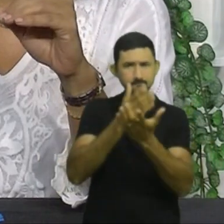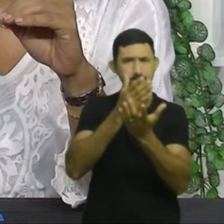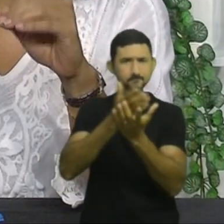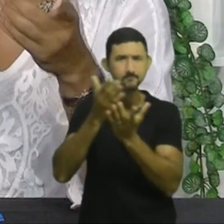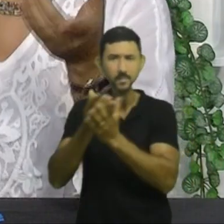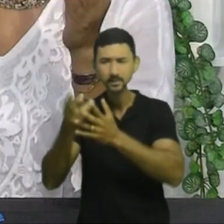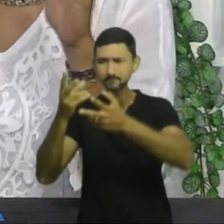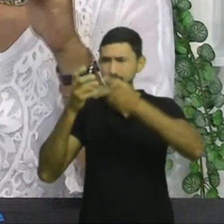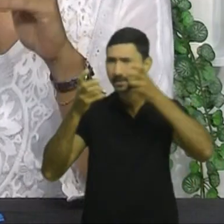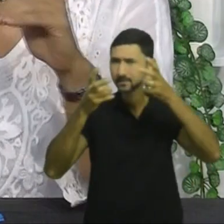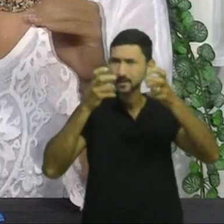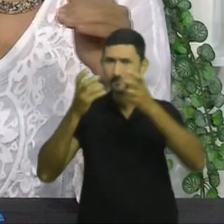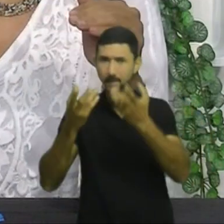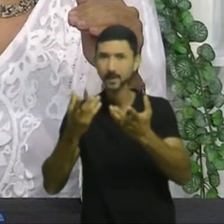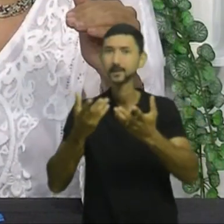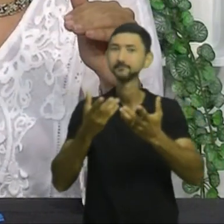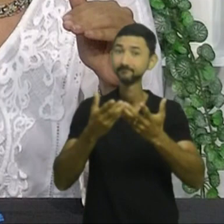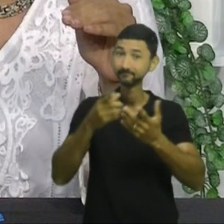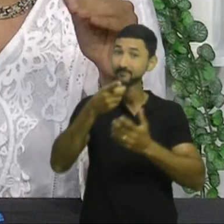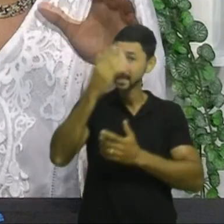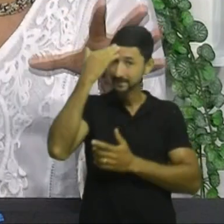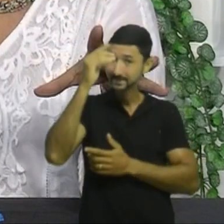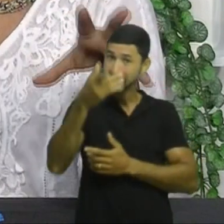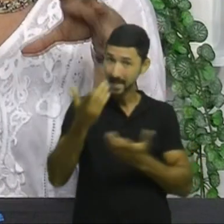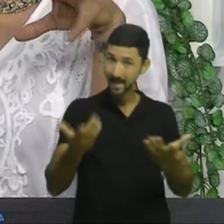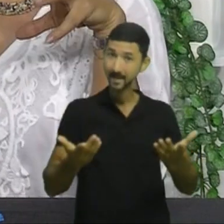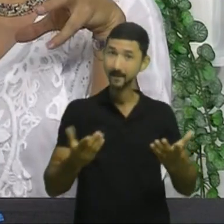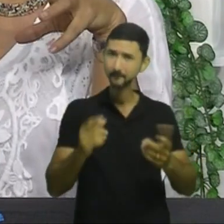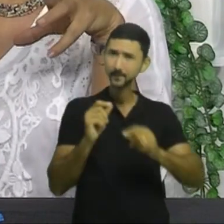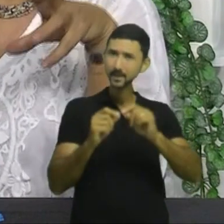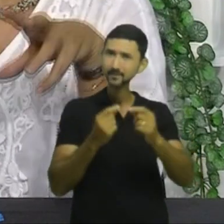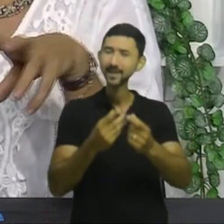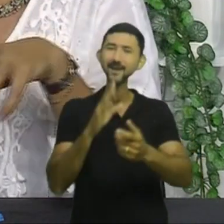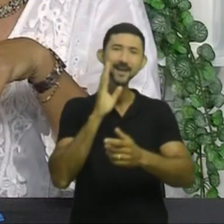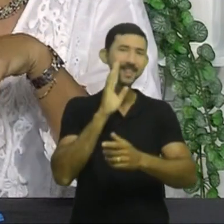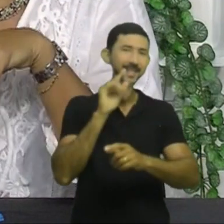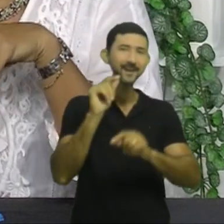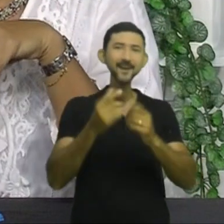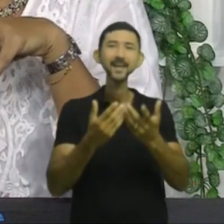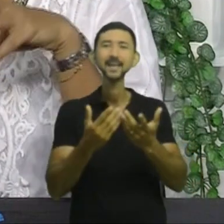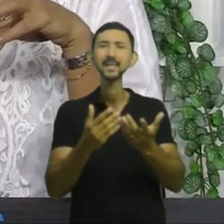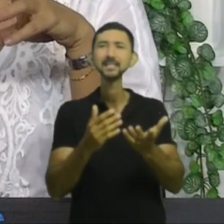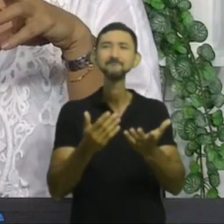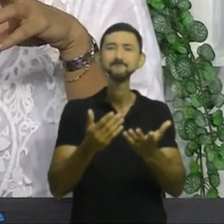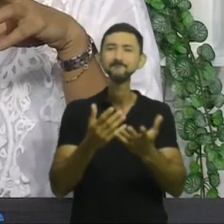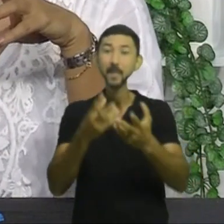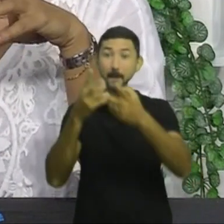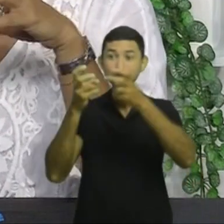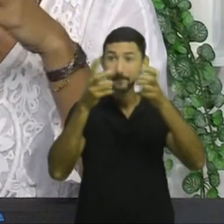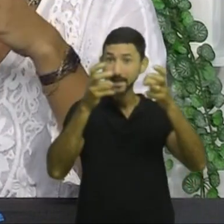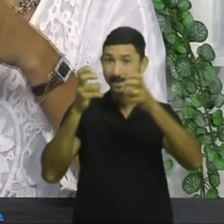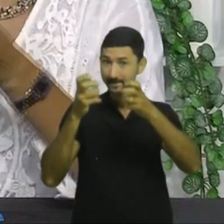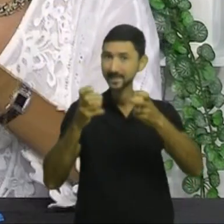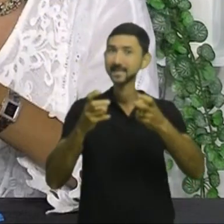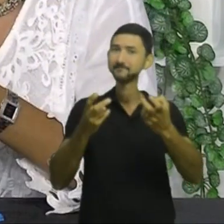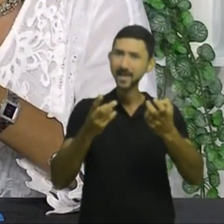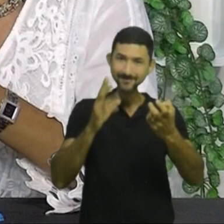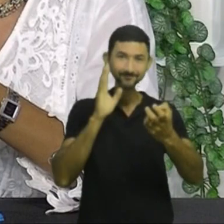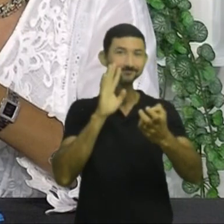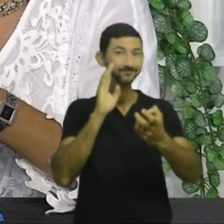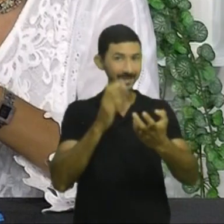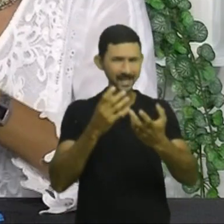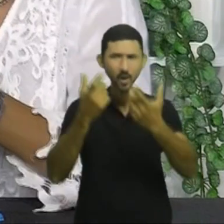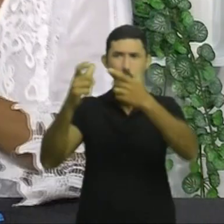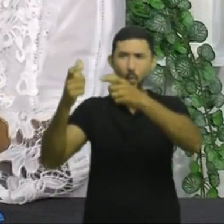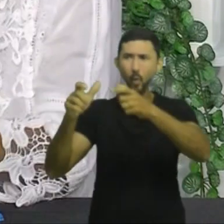passo perceber. E eu sei que vocês já sabem, o que é legal é a gente poder perceber aonde eles